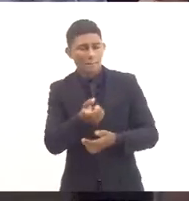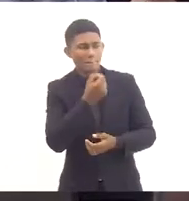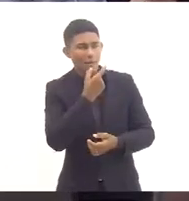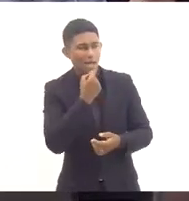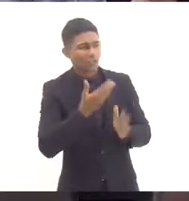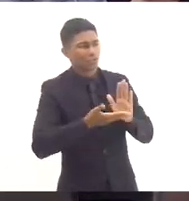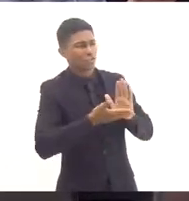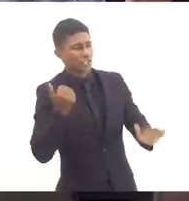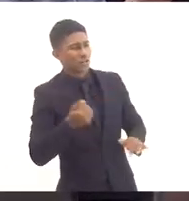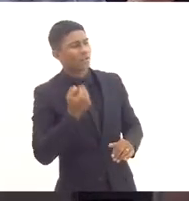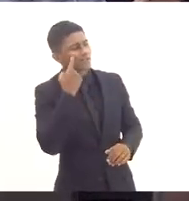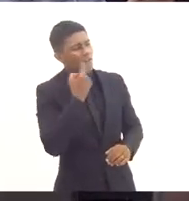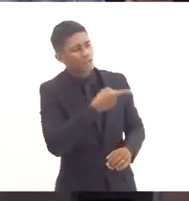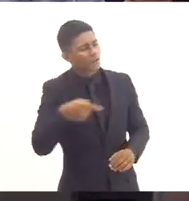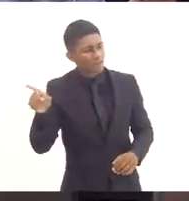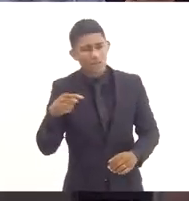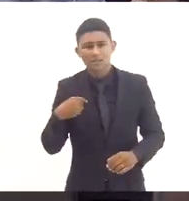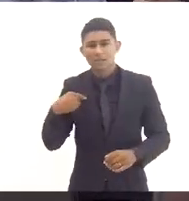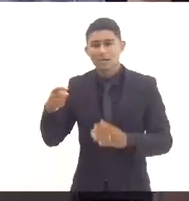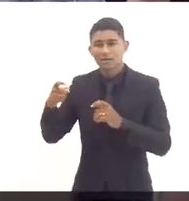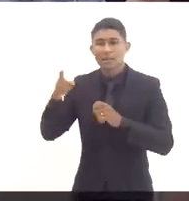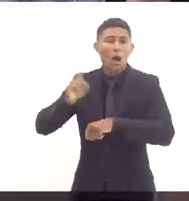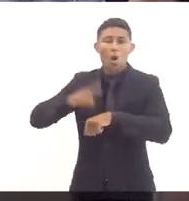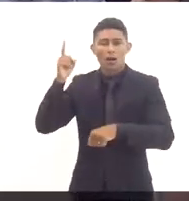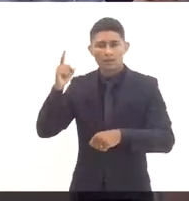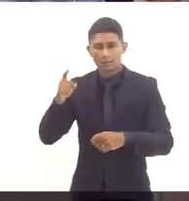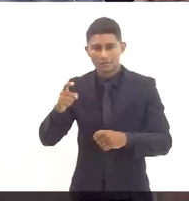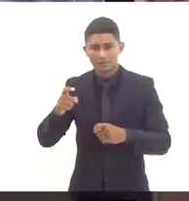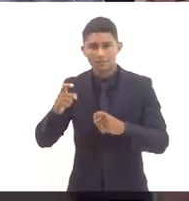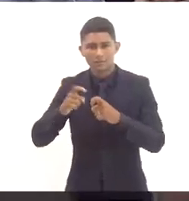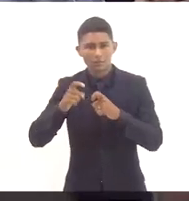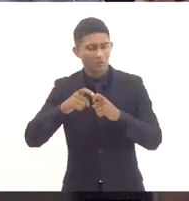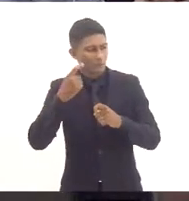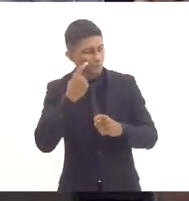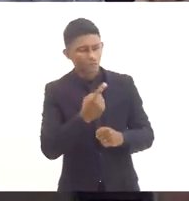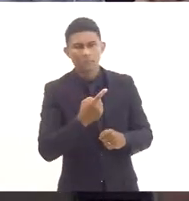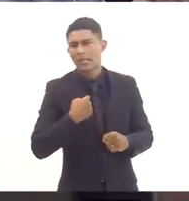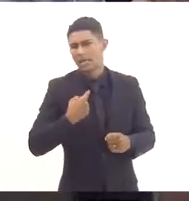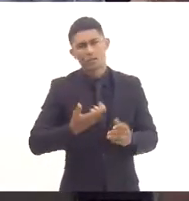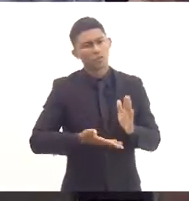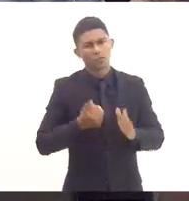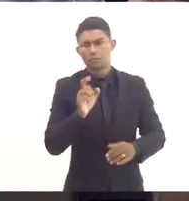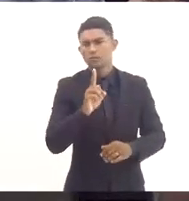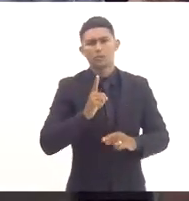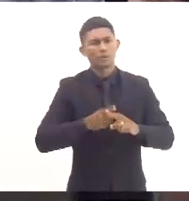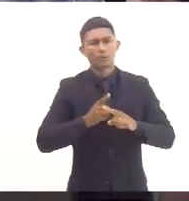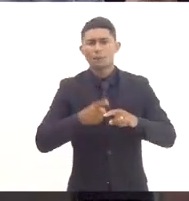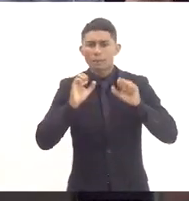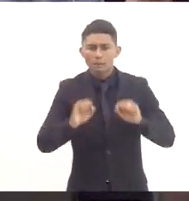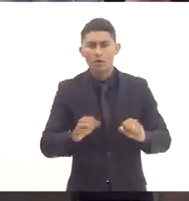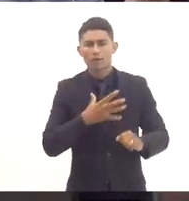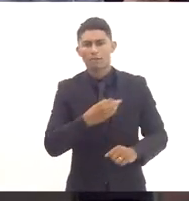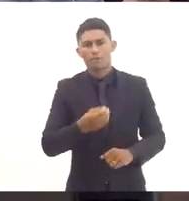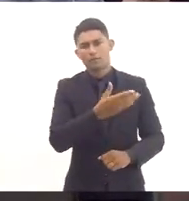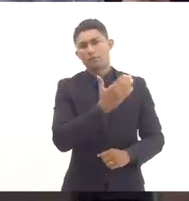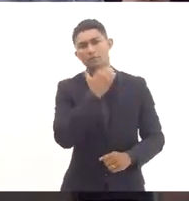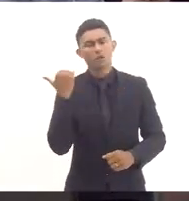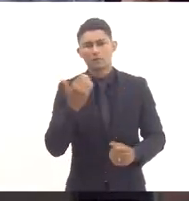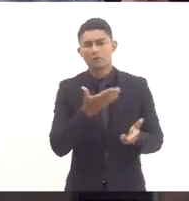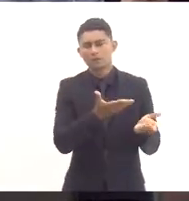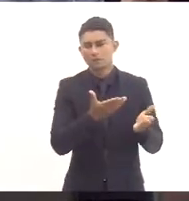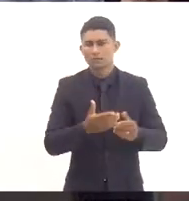tu desespero que é eu não vou retirar porque pode causar a morte do meu filho